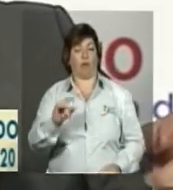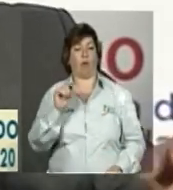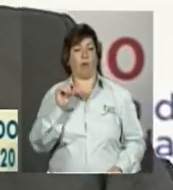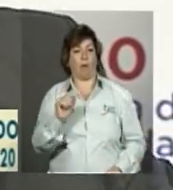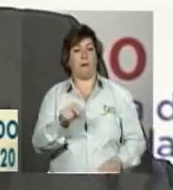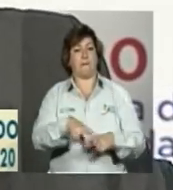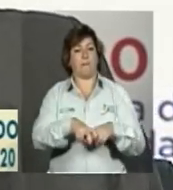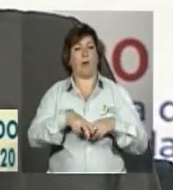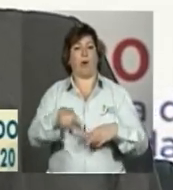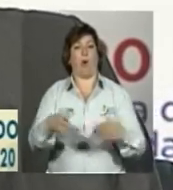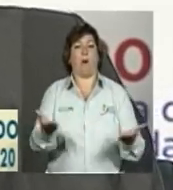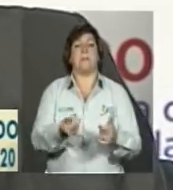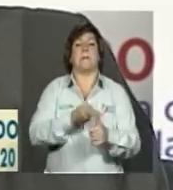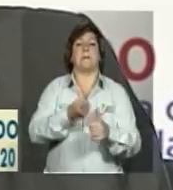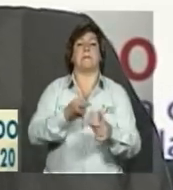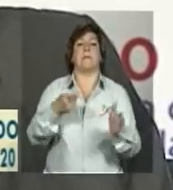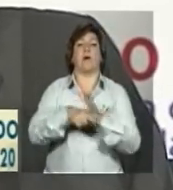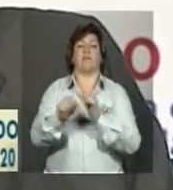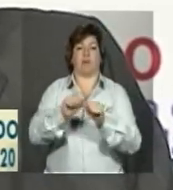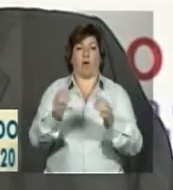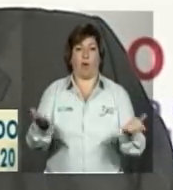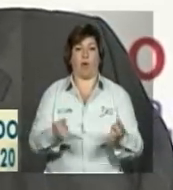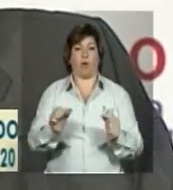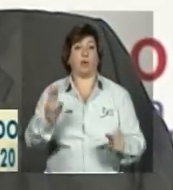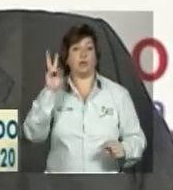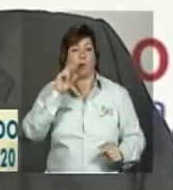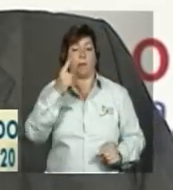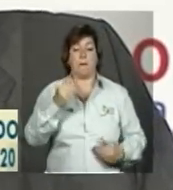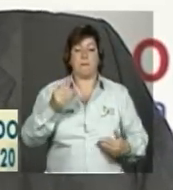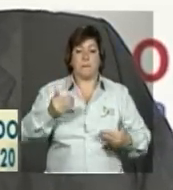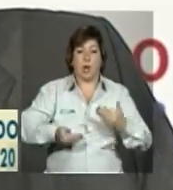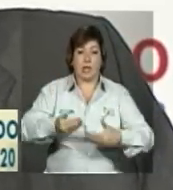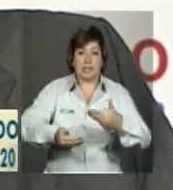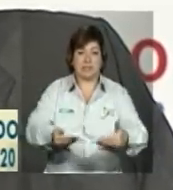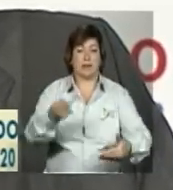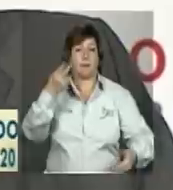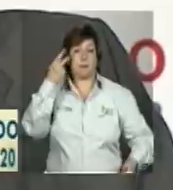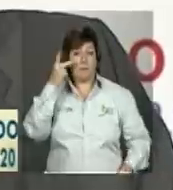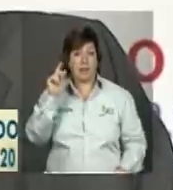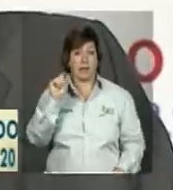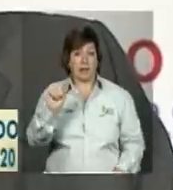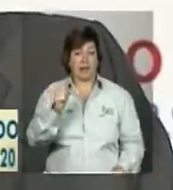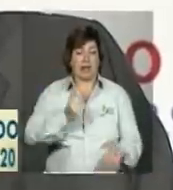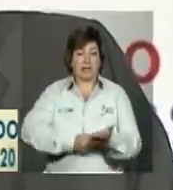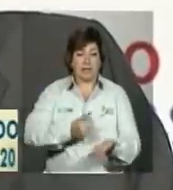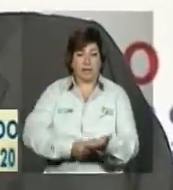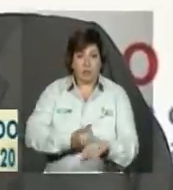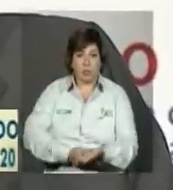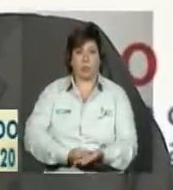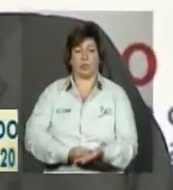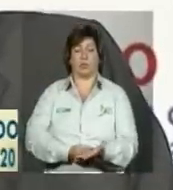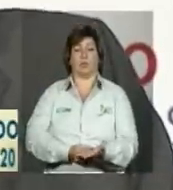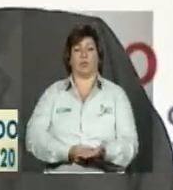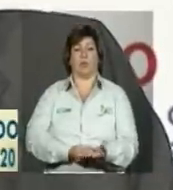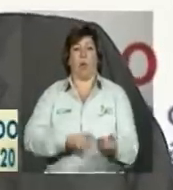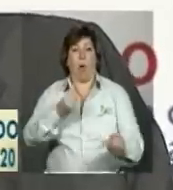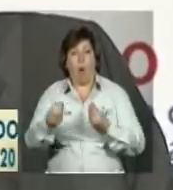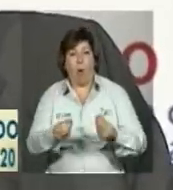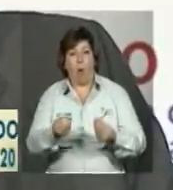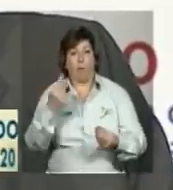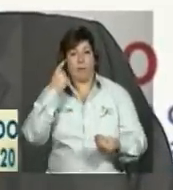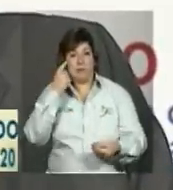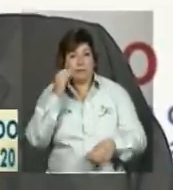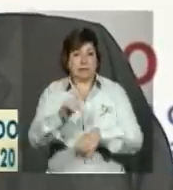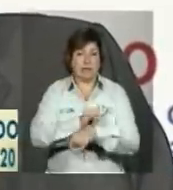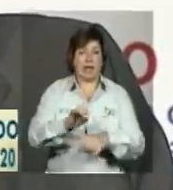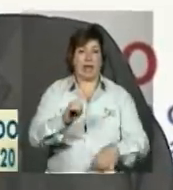primeira pergunta feita hoje, que se cria um processo para a negociação de uma estratégia